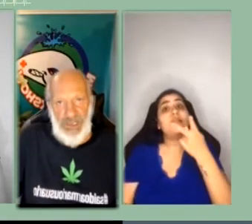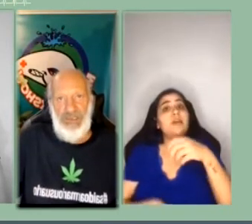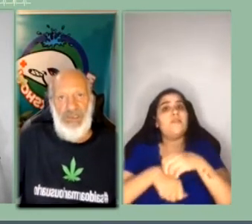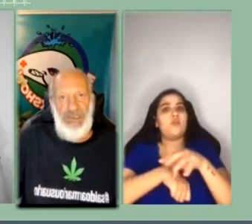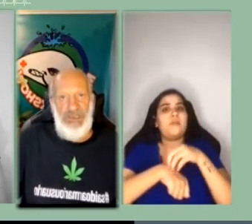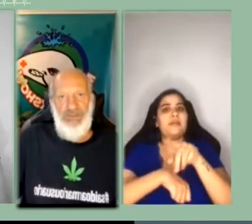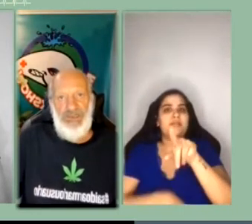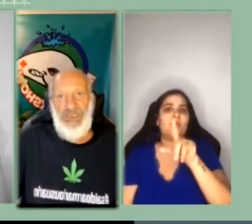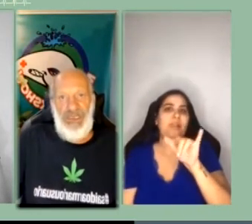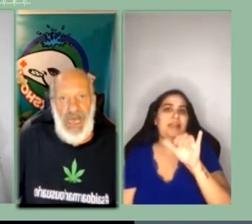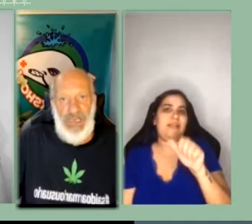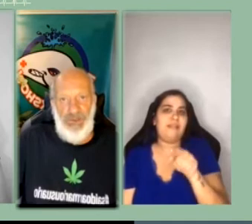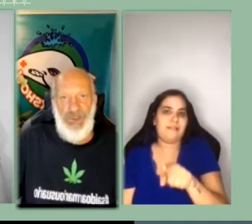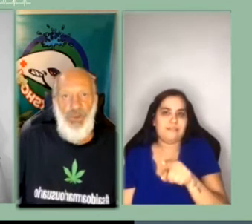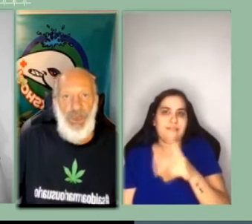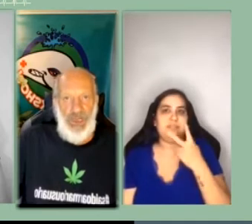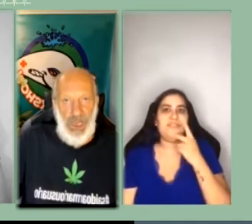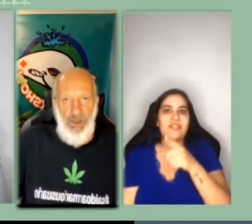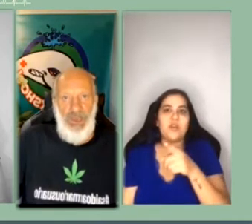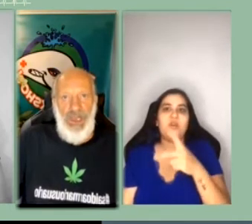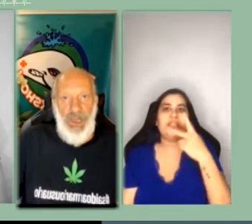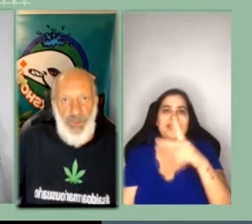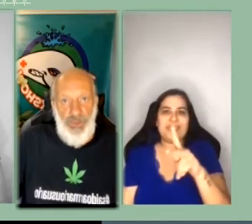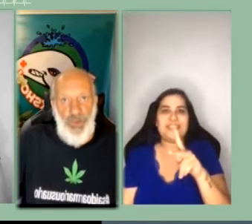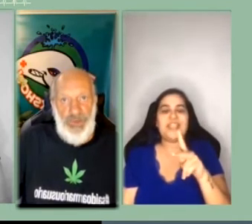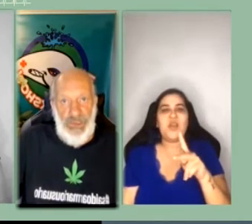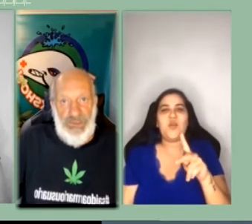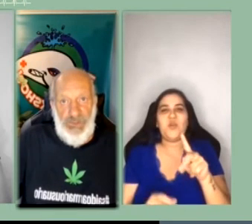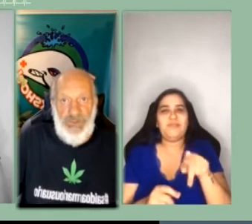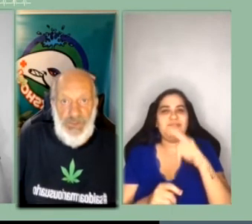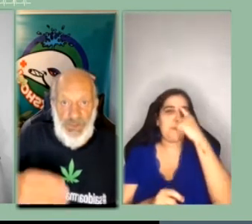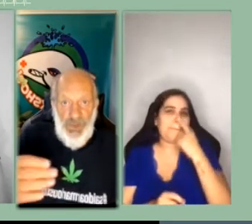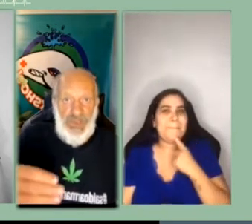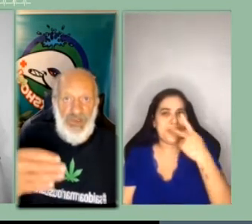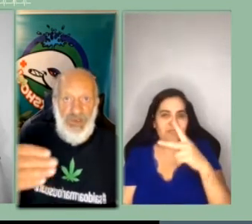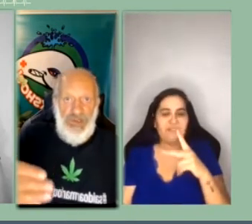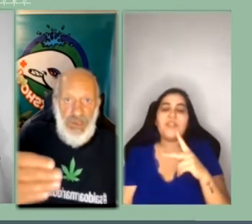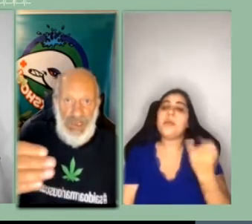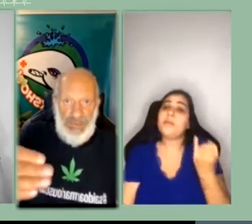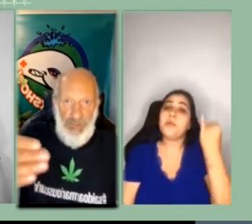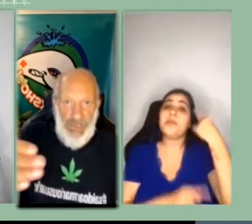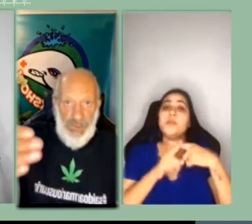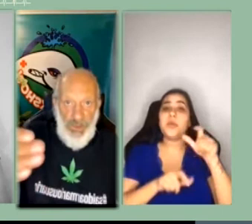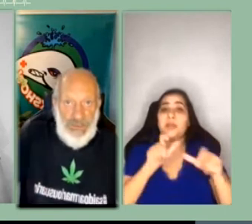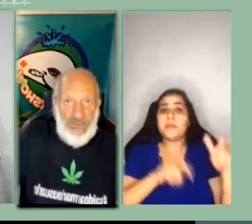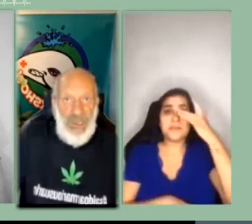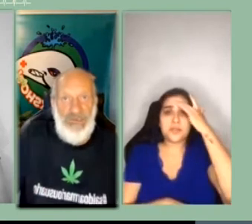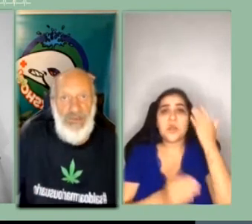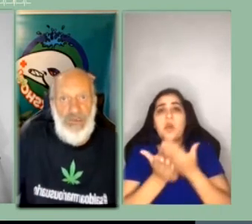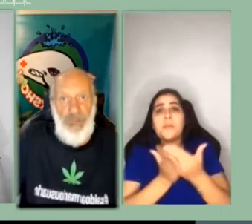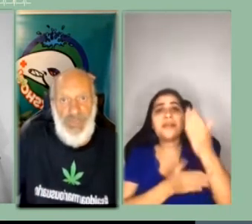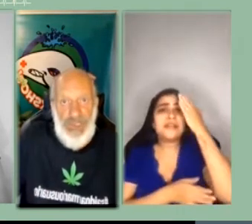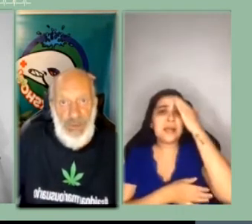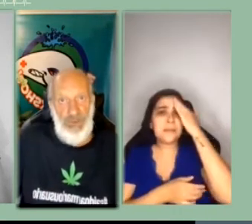Lilica, que você dá no seu canal, é muito importante, porque as pessoas começam a saber de coisas que elas